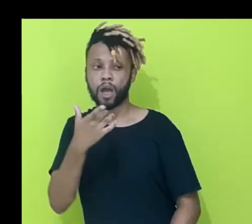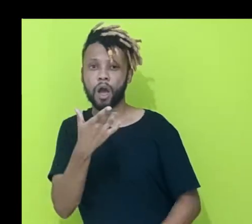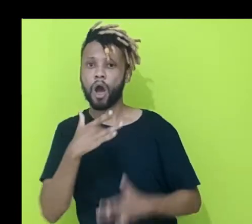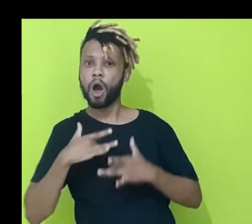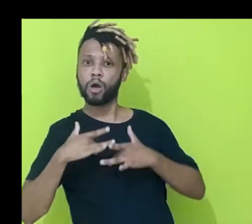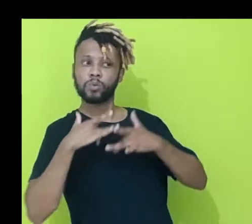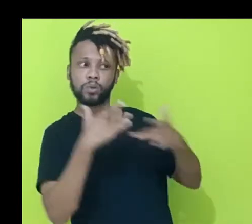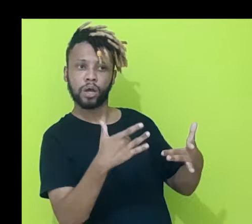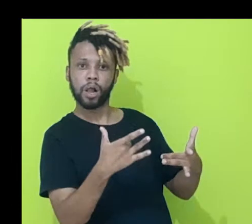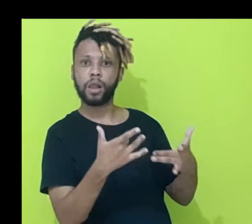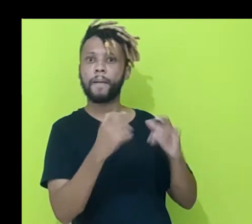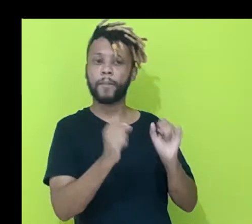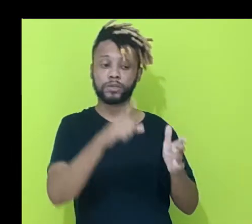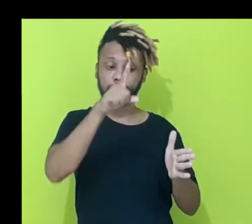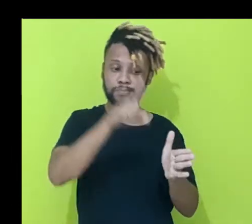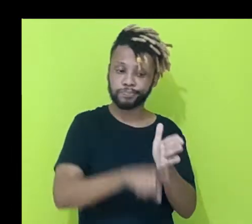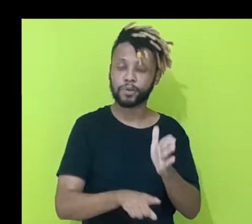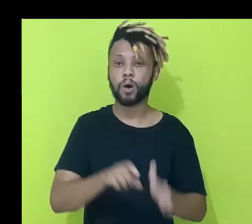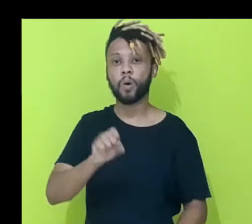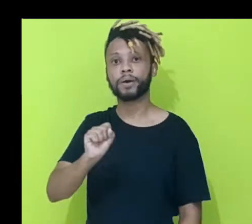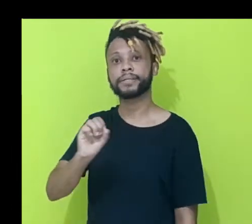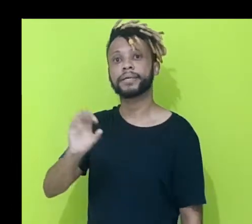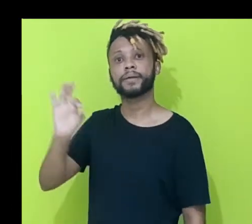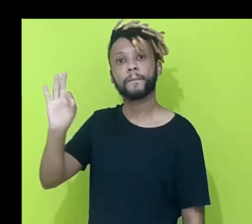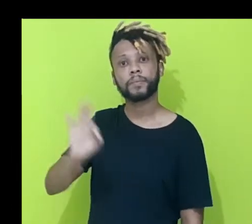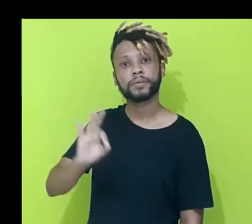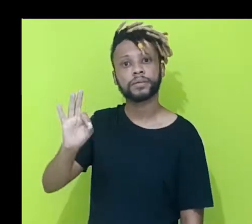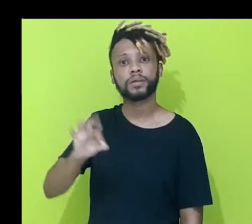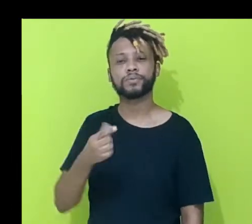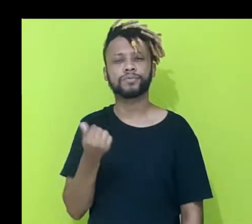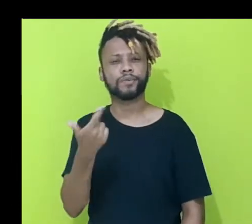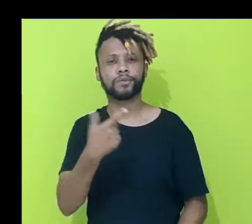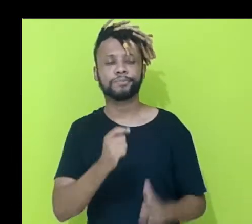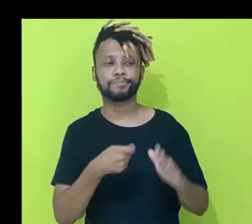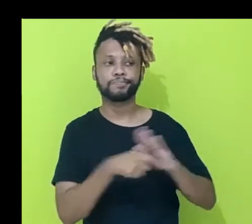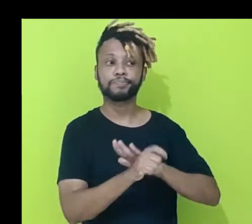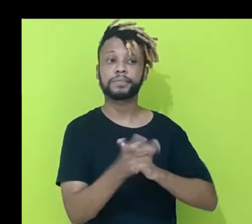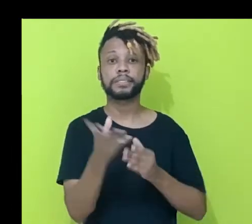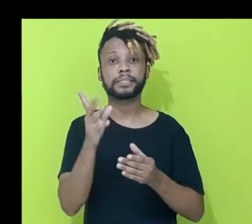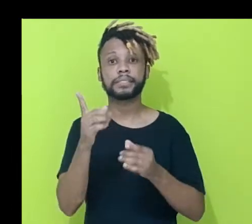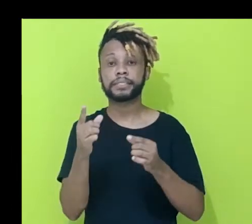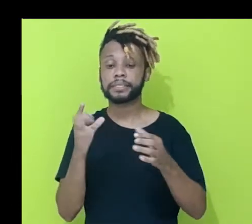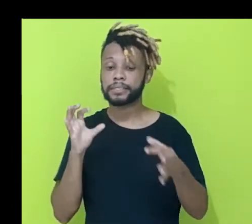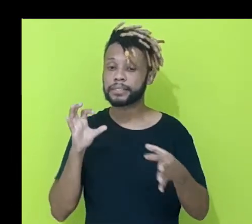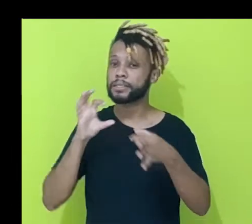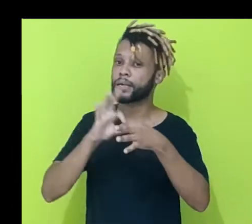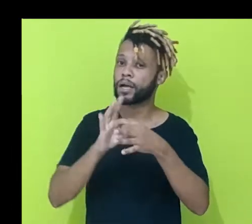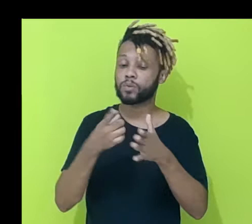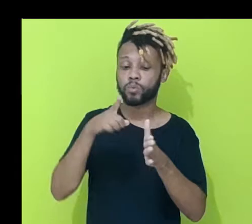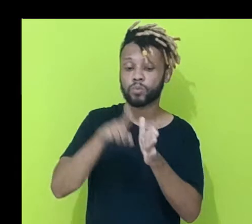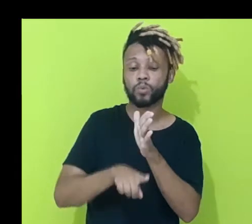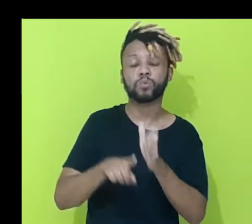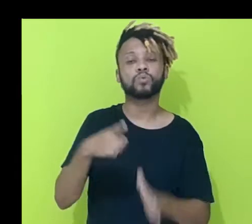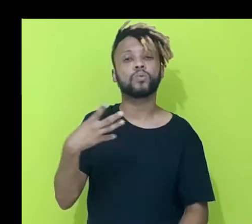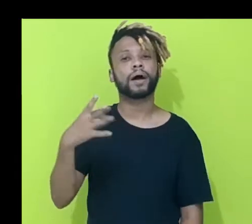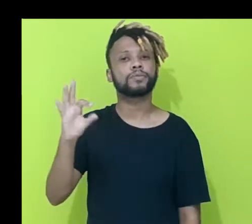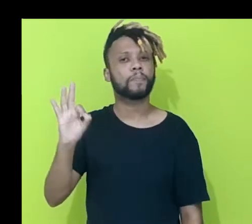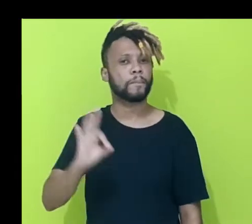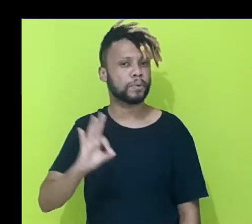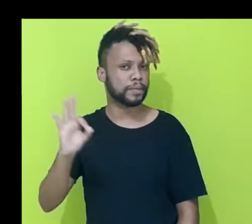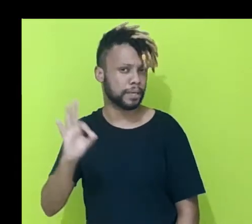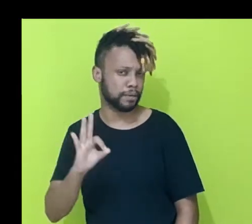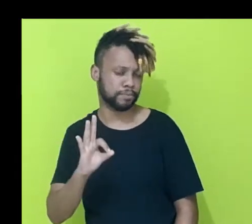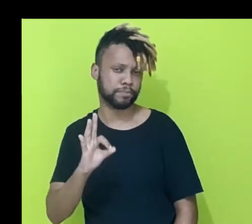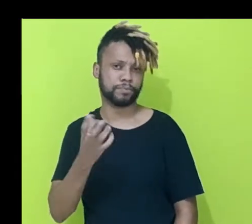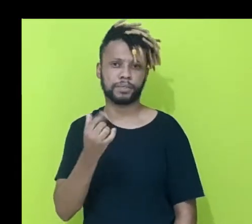doação, ela pode abater 80% do valor doado dentro do limite de 4% do seu imposto